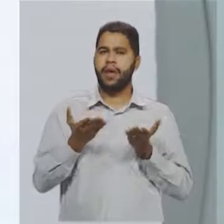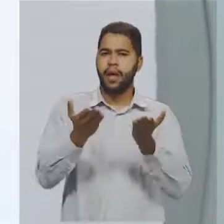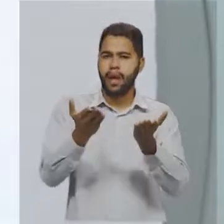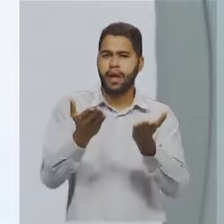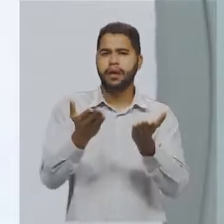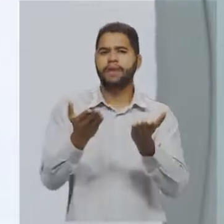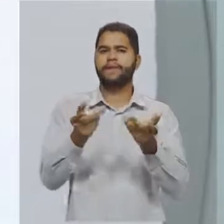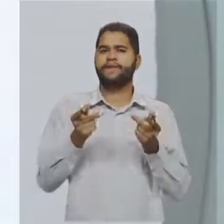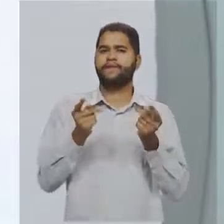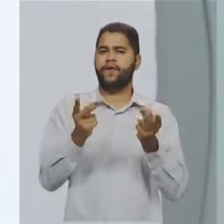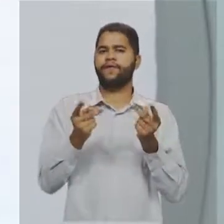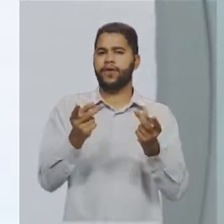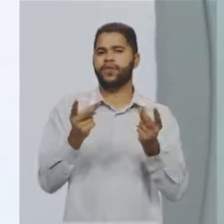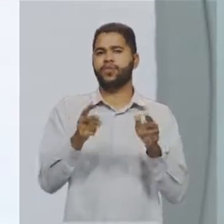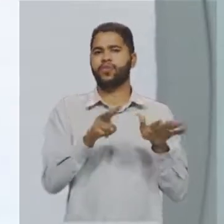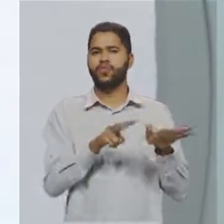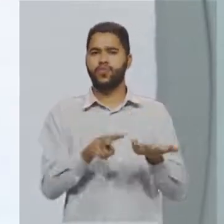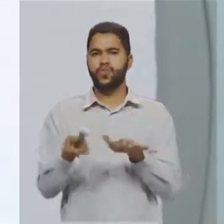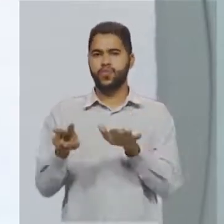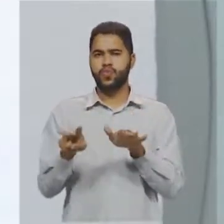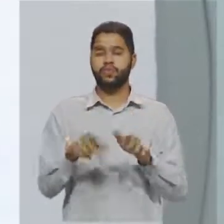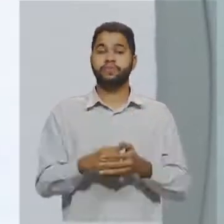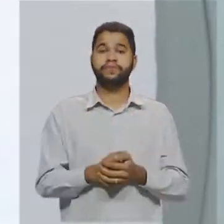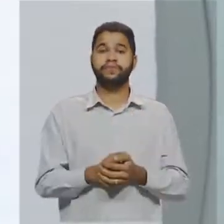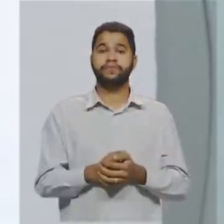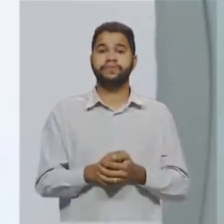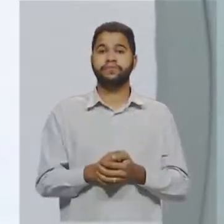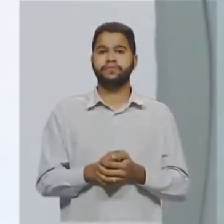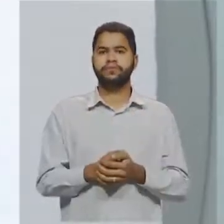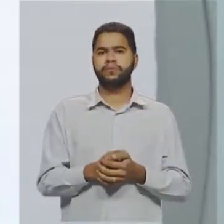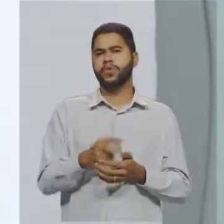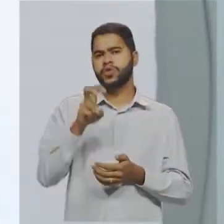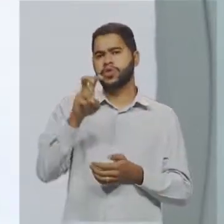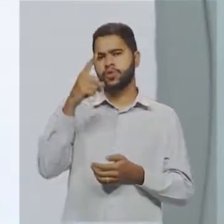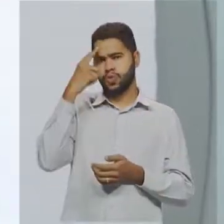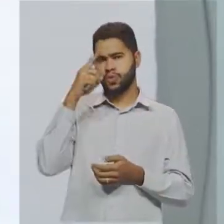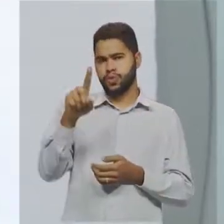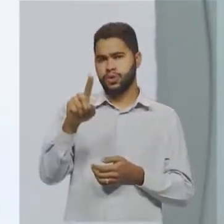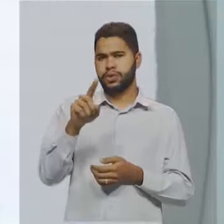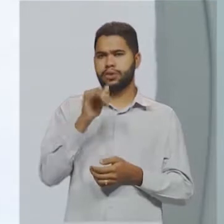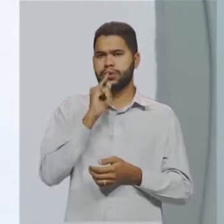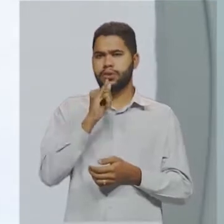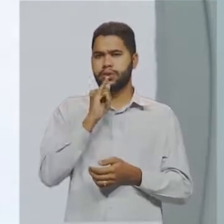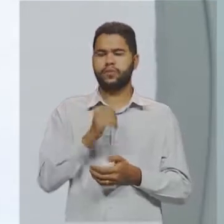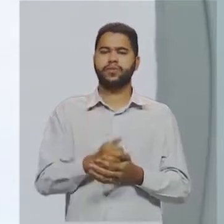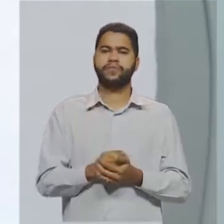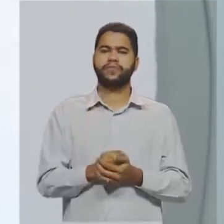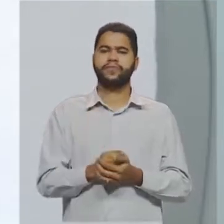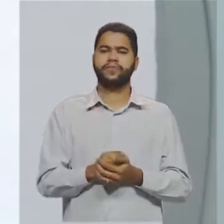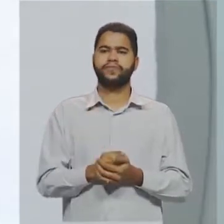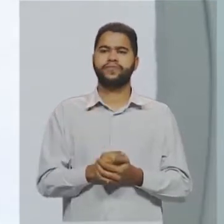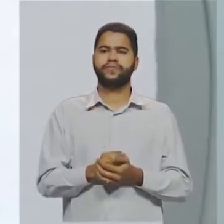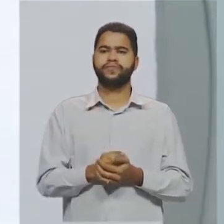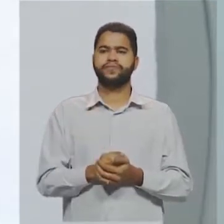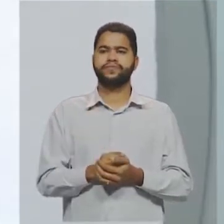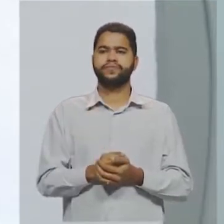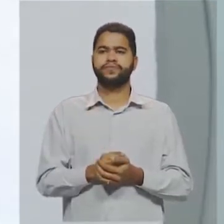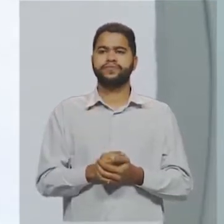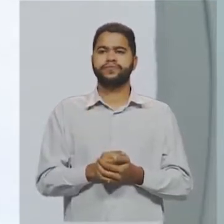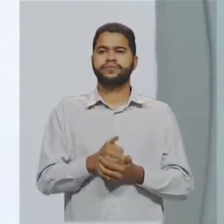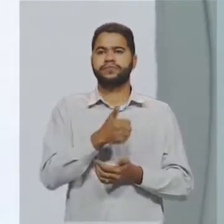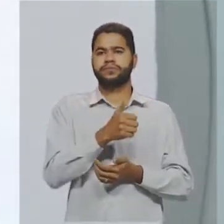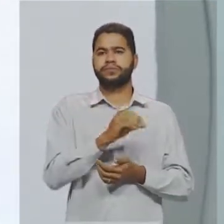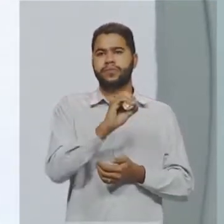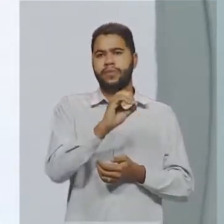semana. Vamos colocar aqui só 3 dias, né? Vamos colocar 5 dias. Então, eu tenho aqui os valores, vamos supor lá,